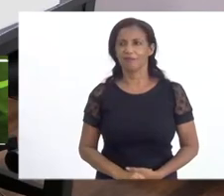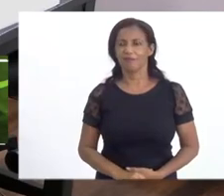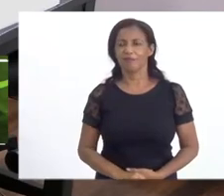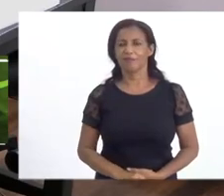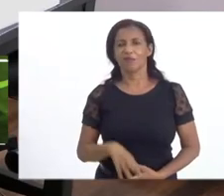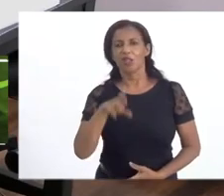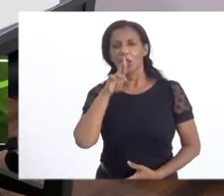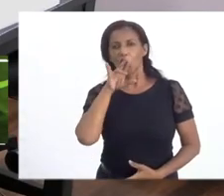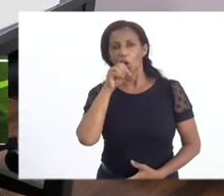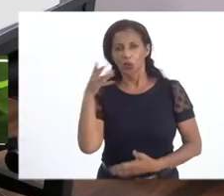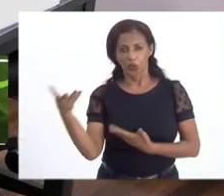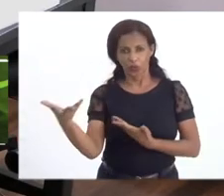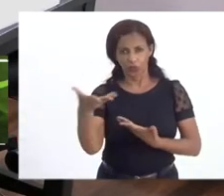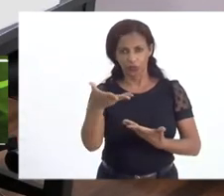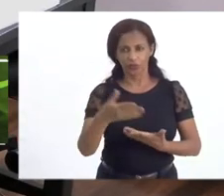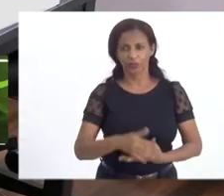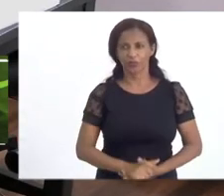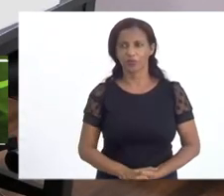Rodrigo, está com você a palavra.